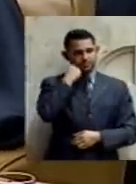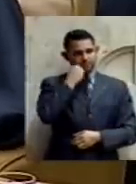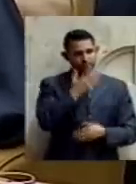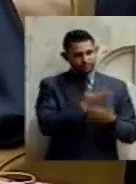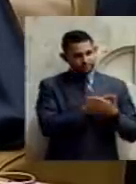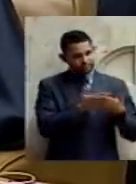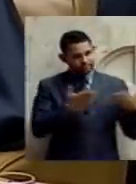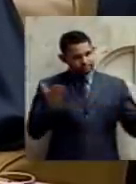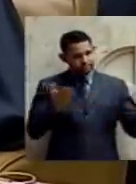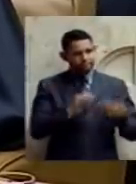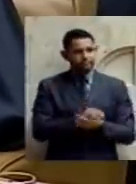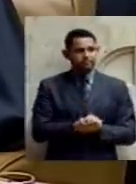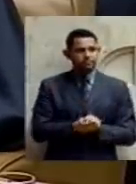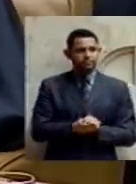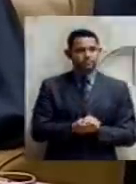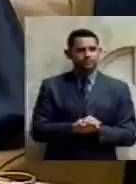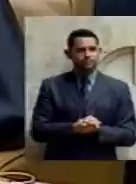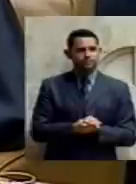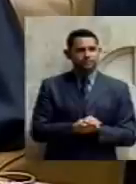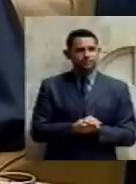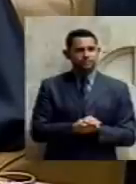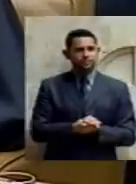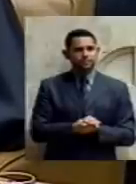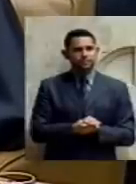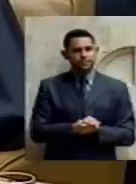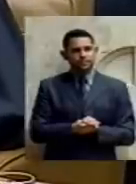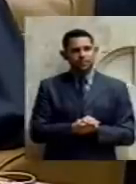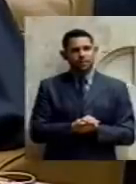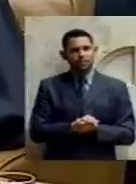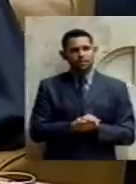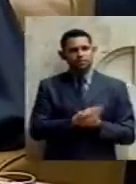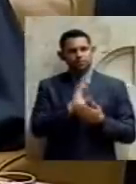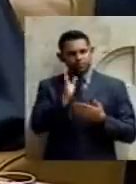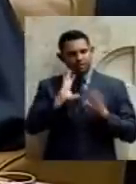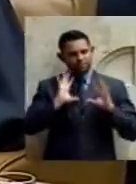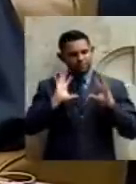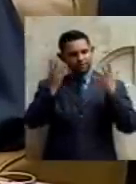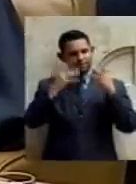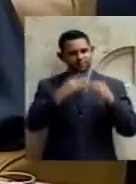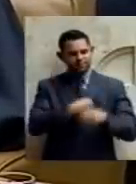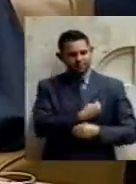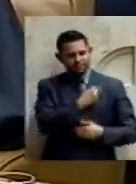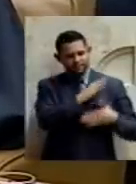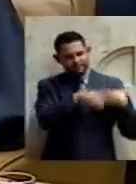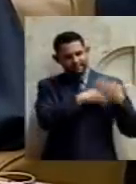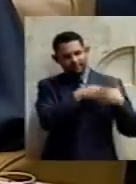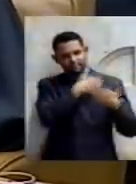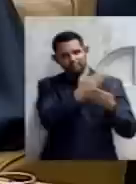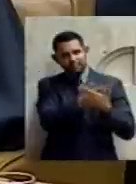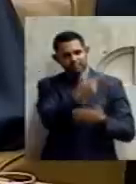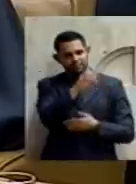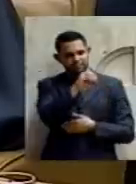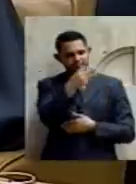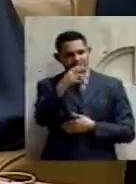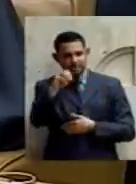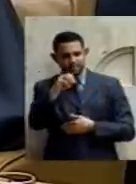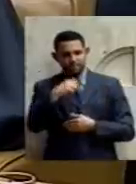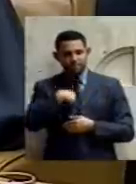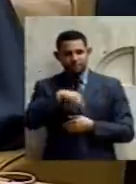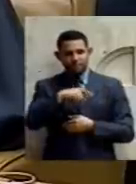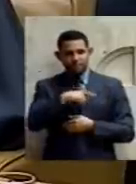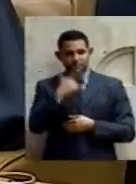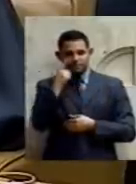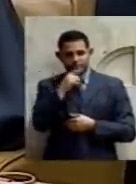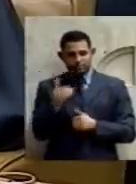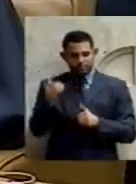amigos. O coroamento desta fulgurante carreira advém em 2003, quando foi nomeado para